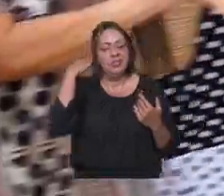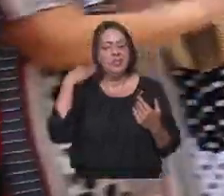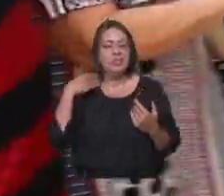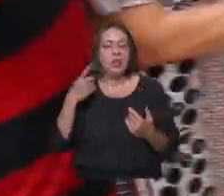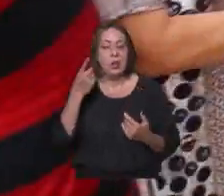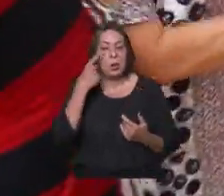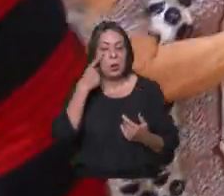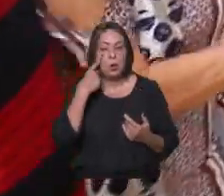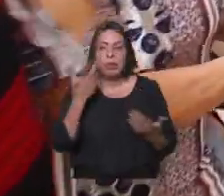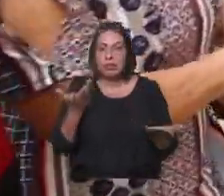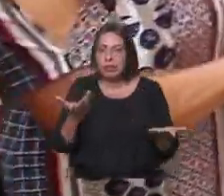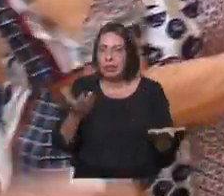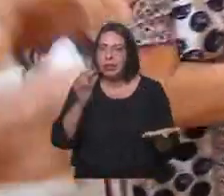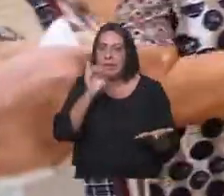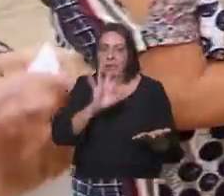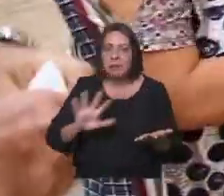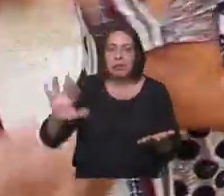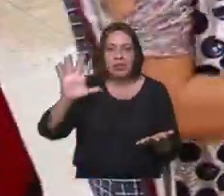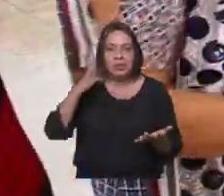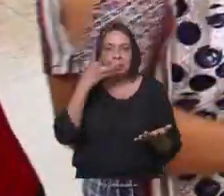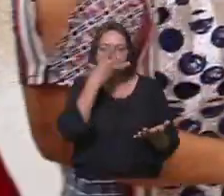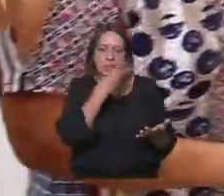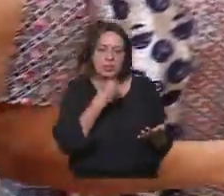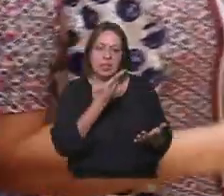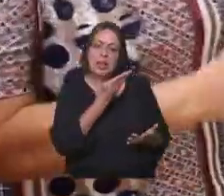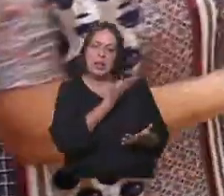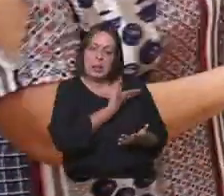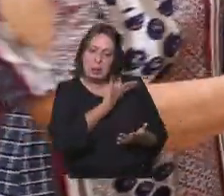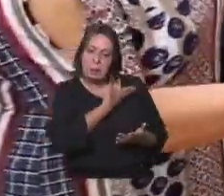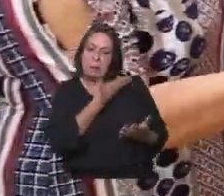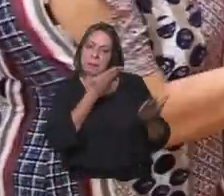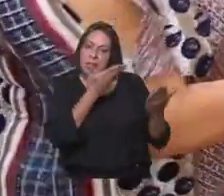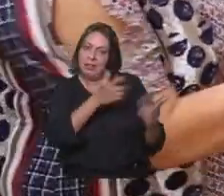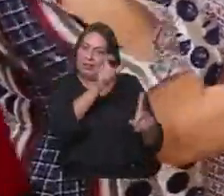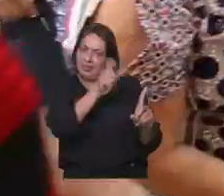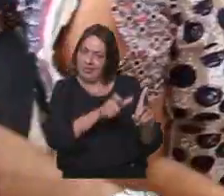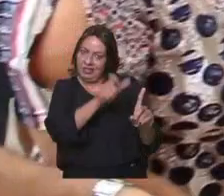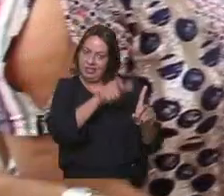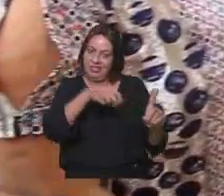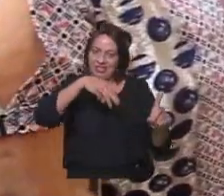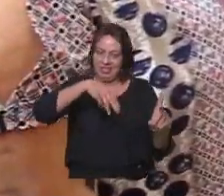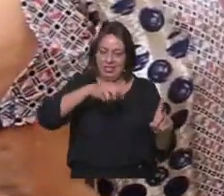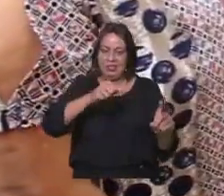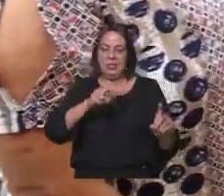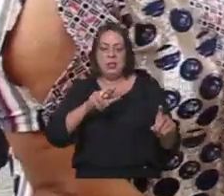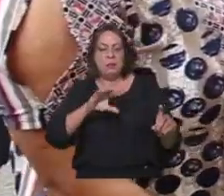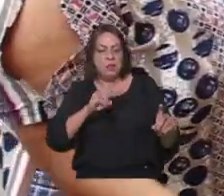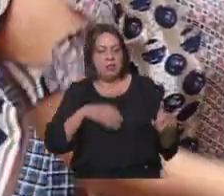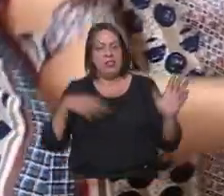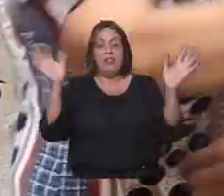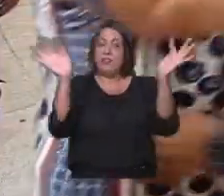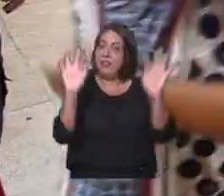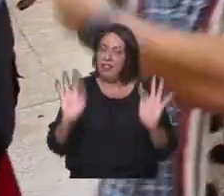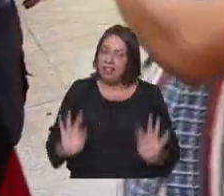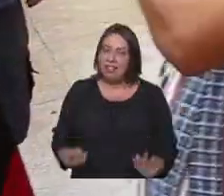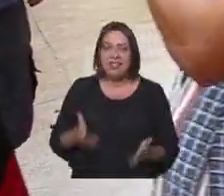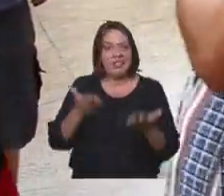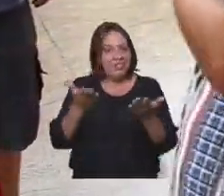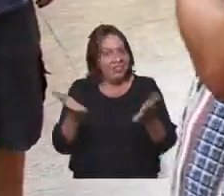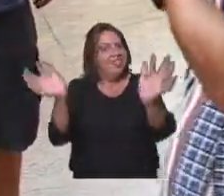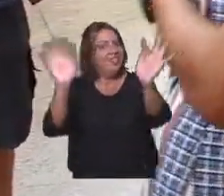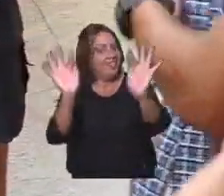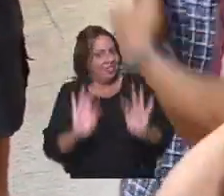Olhem que imagem bonita. Os amigos do nosso contemplado Márcio, felizes por verem a felicidade